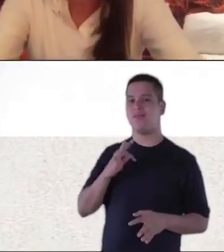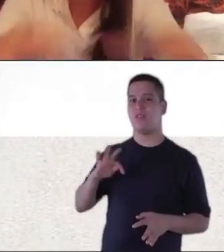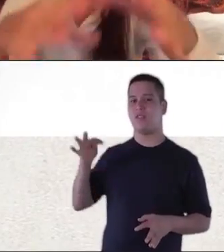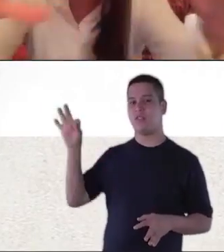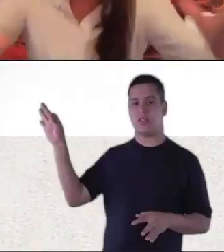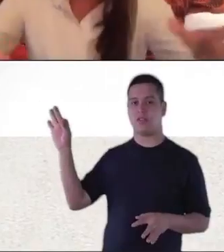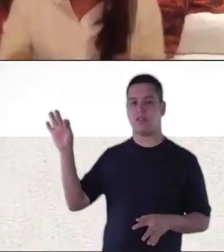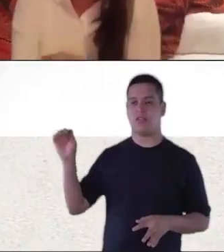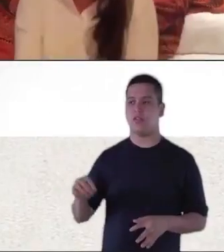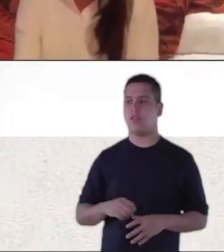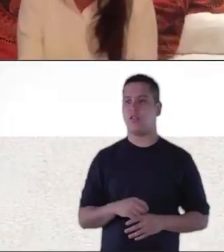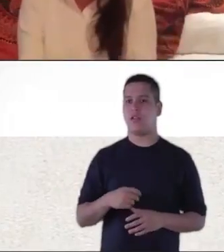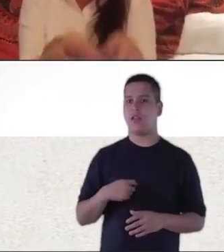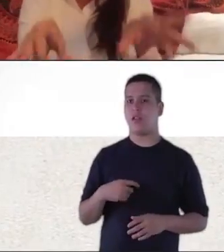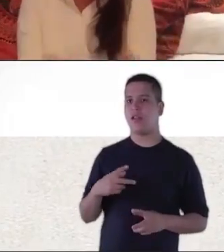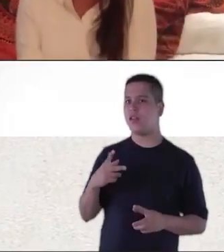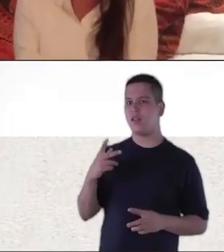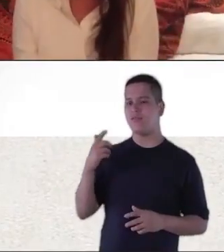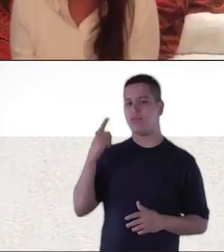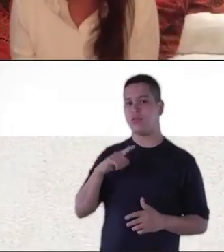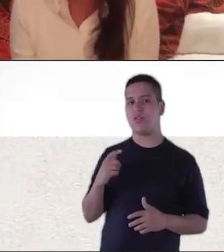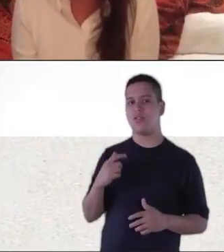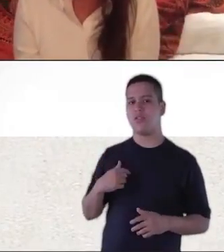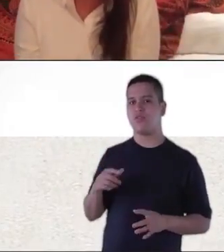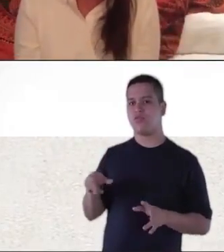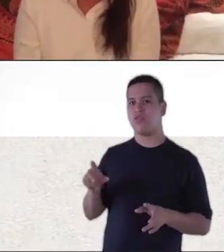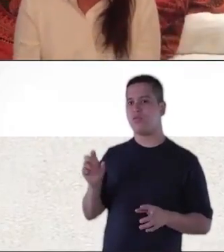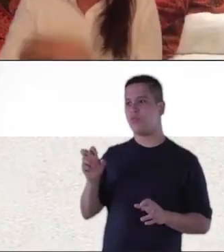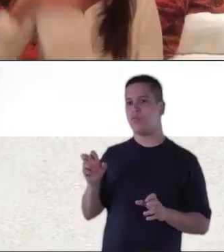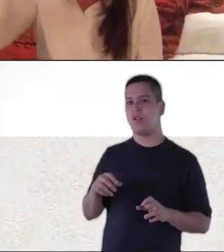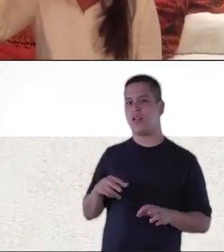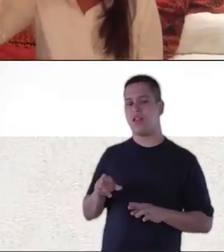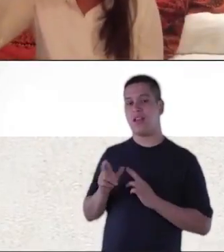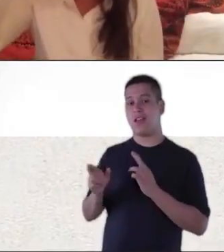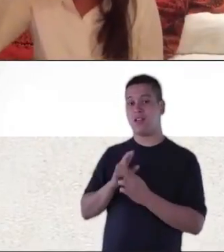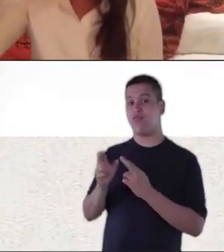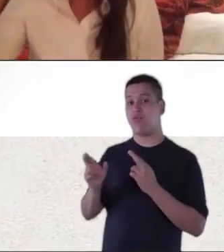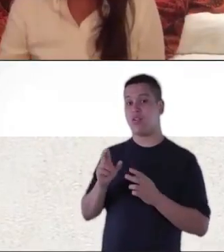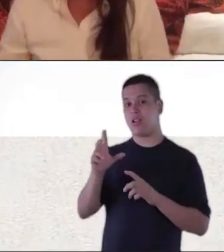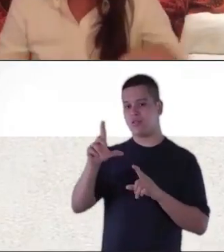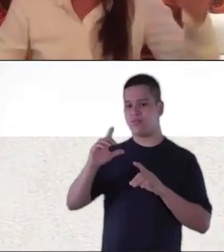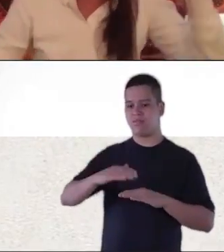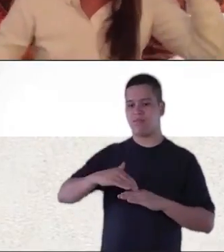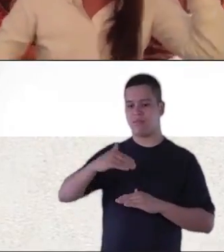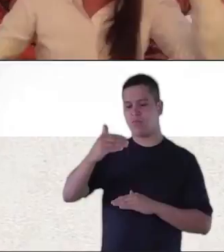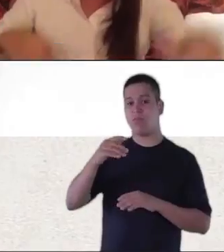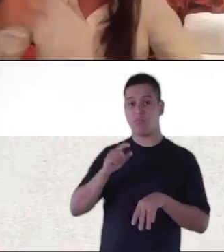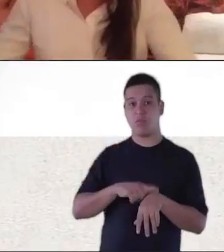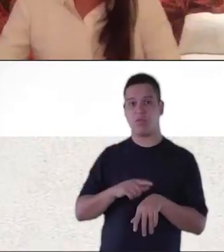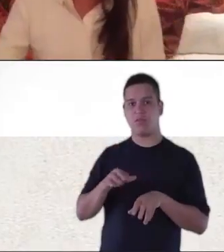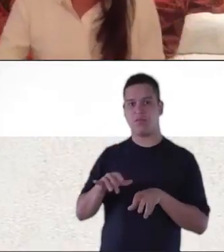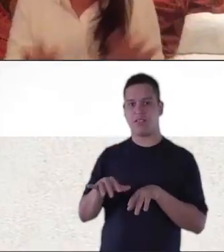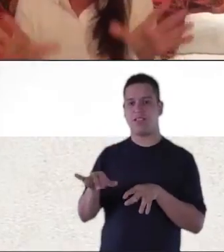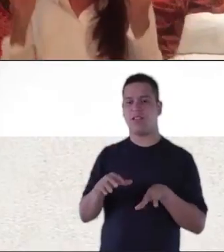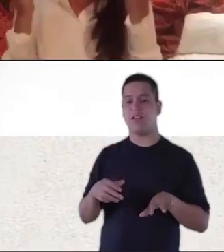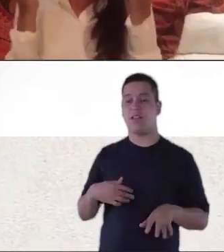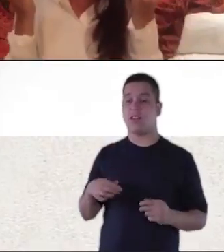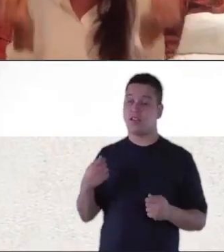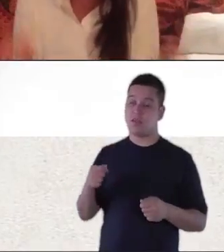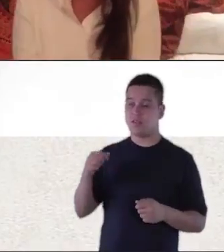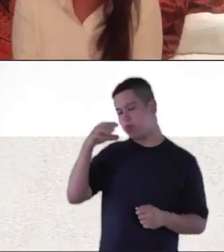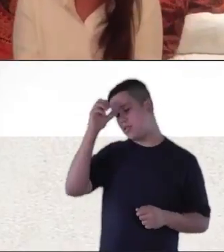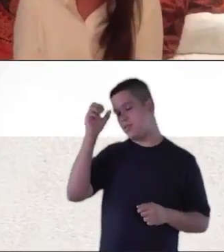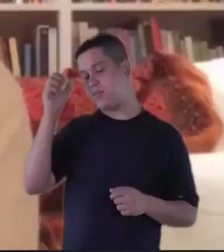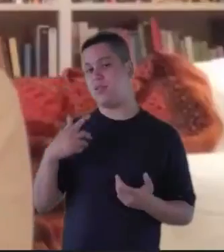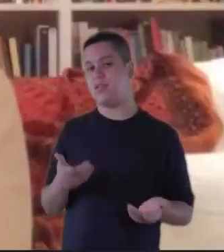como falo, o programa, né, de escrever ali o roteiro. Eu falei, cara, eu não vou conseguir, que eu não vou ter que aprender a mexer nesse... Olha que